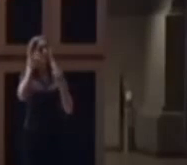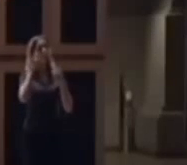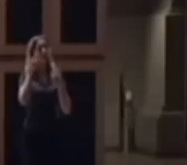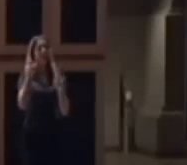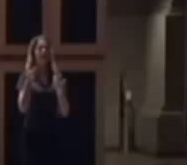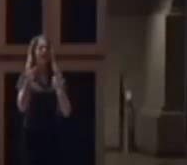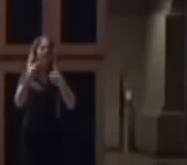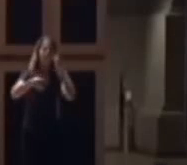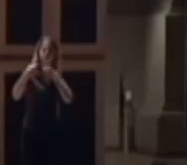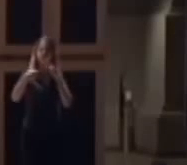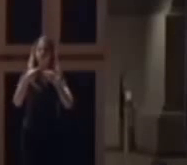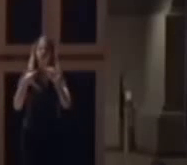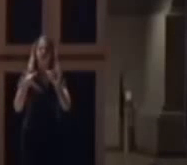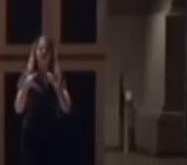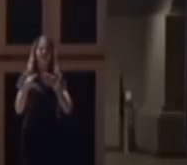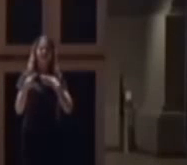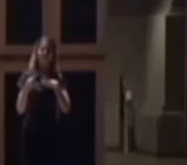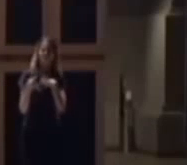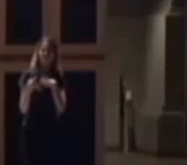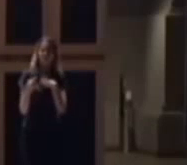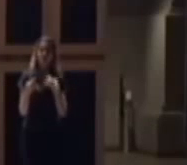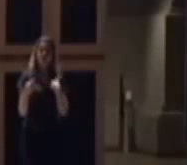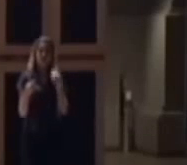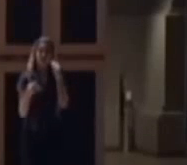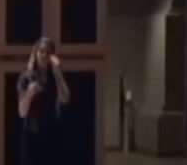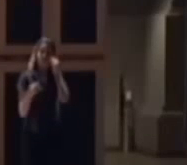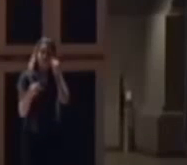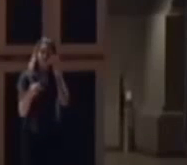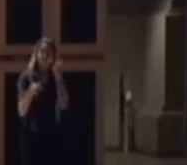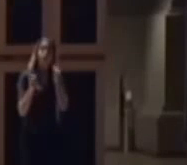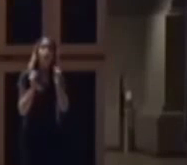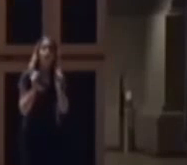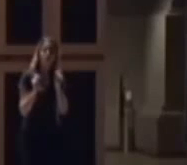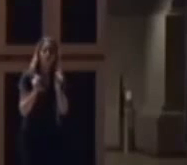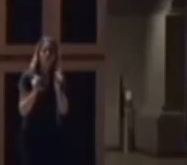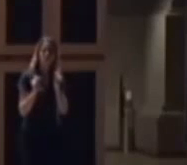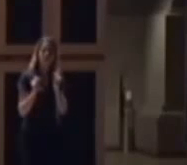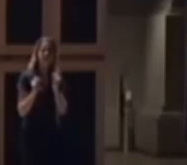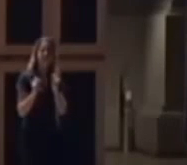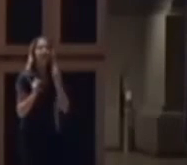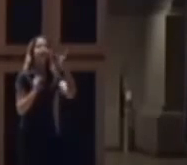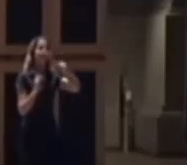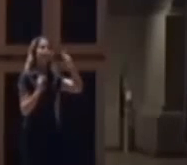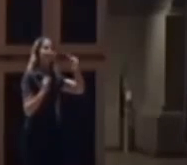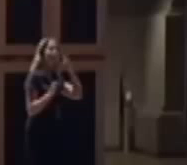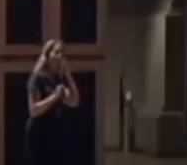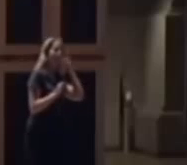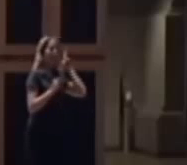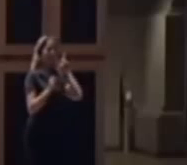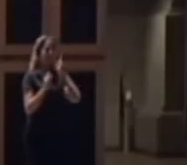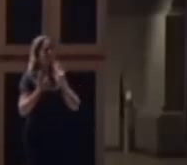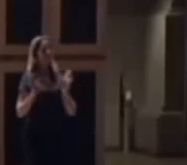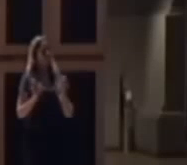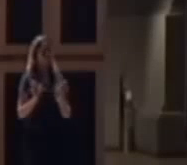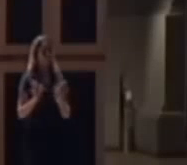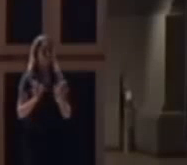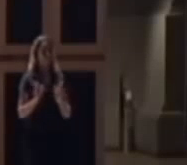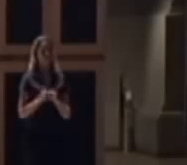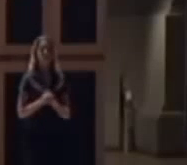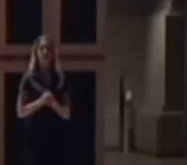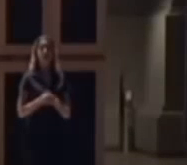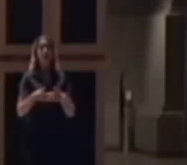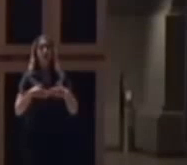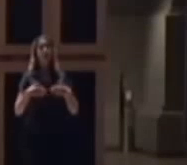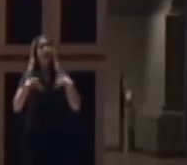e a minha tentativa é de não repetir demais os conteúdos que foram apresentados,